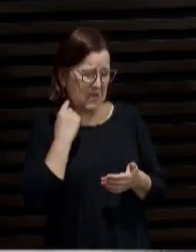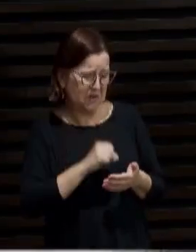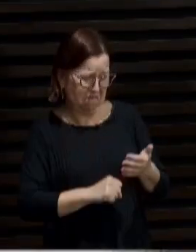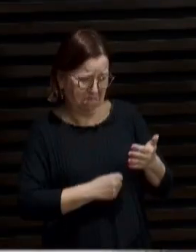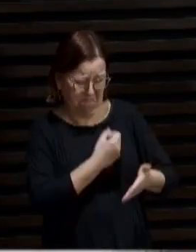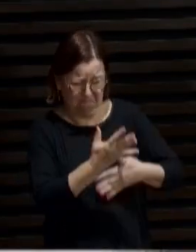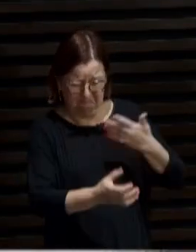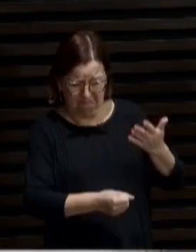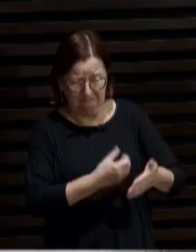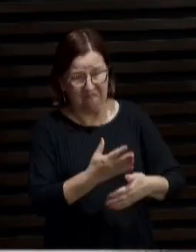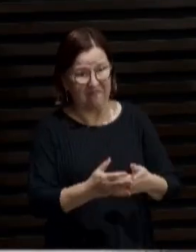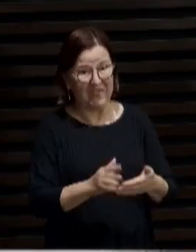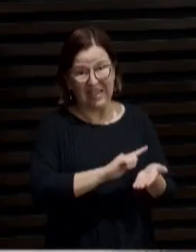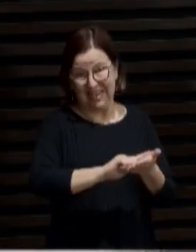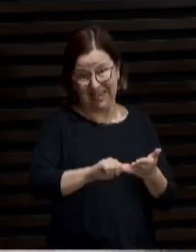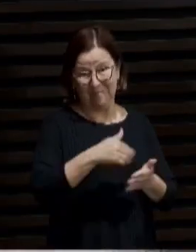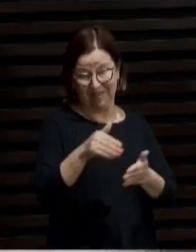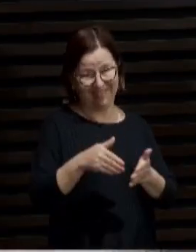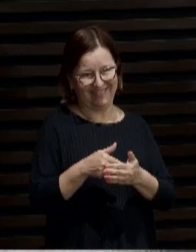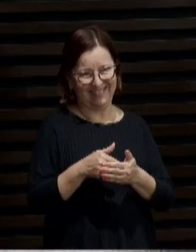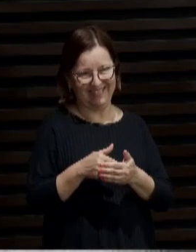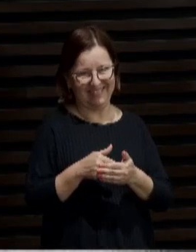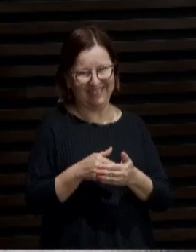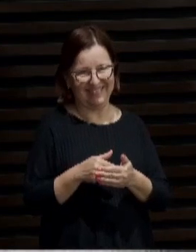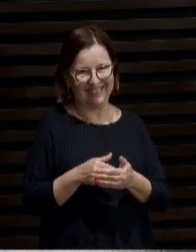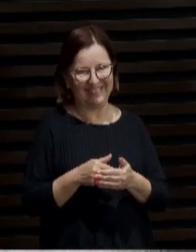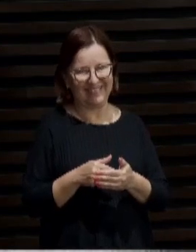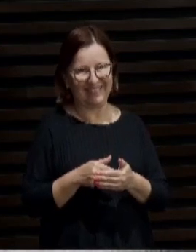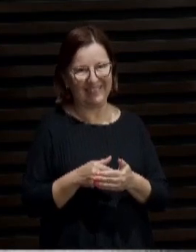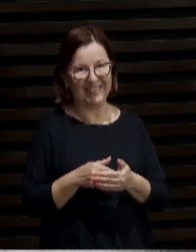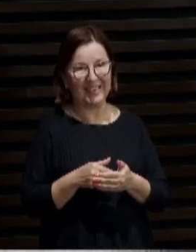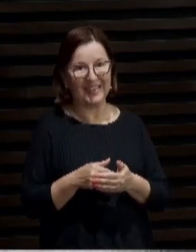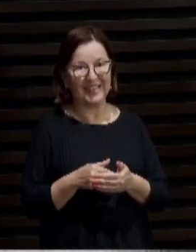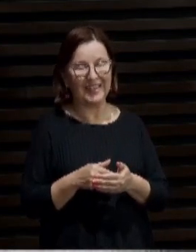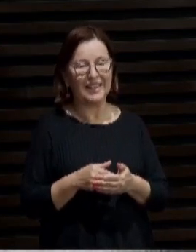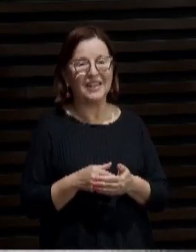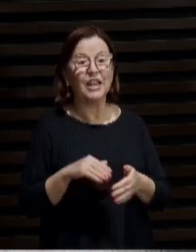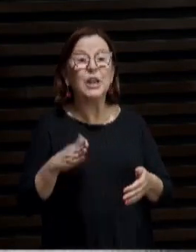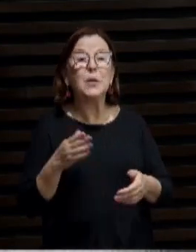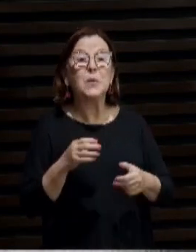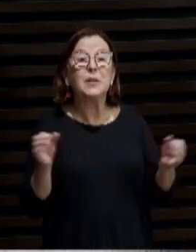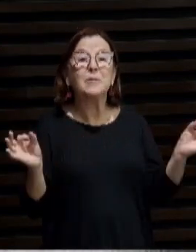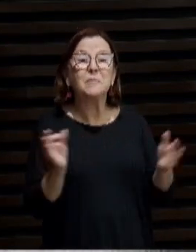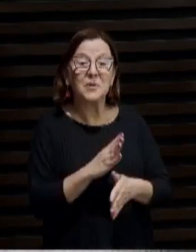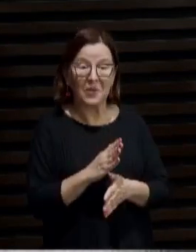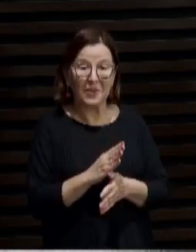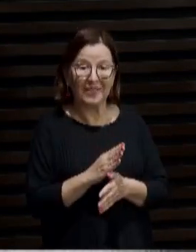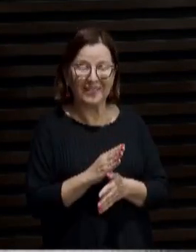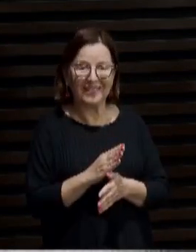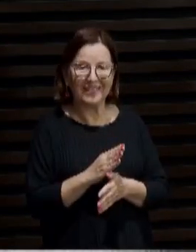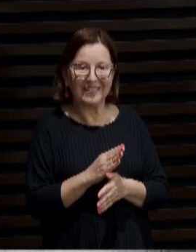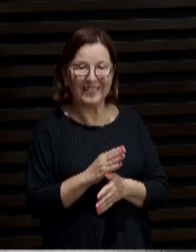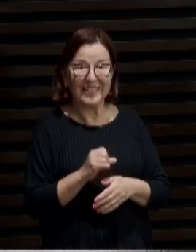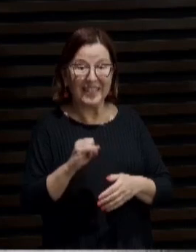tudo. Esse animal, queridos, sabe quando que ele está pronto? Quando ele fica muito parecido com o primeiro,